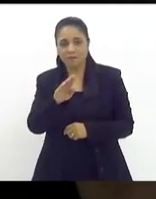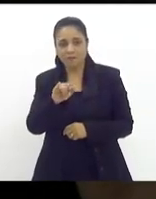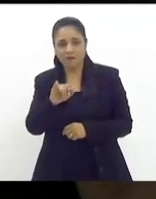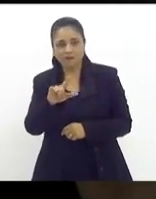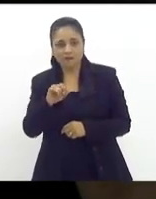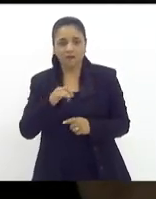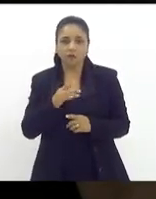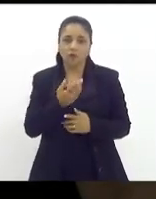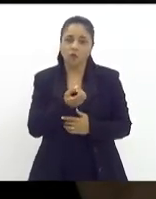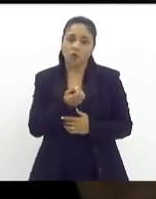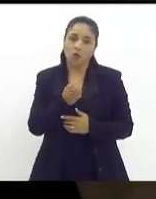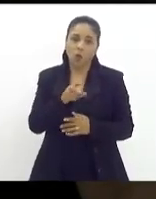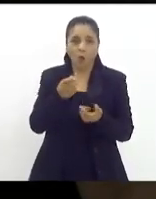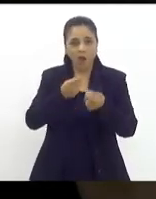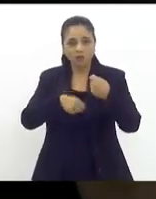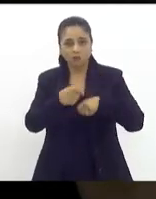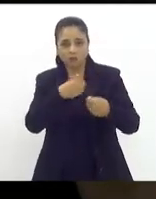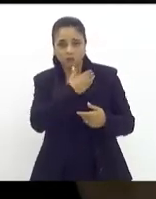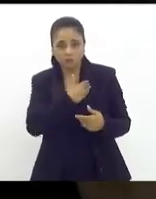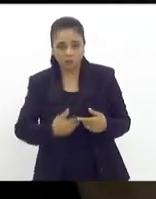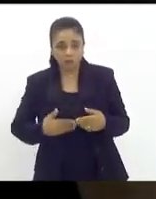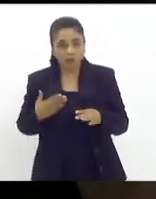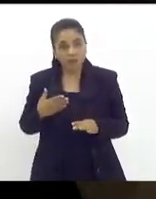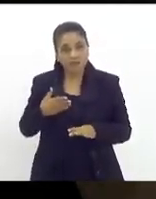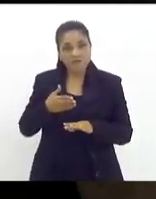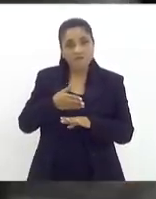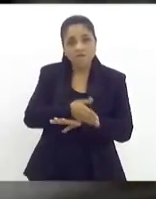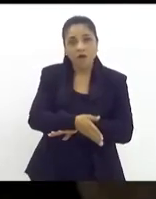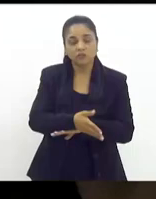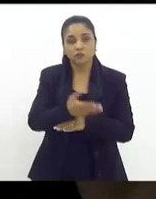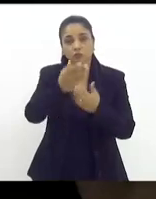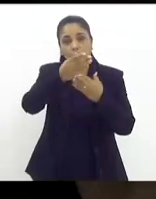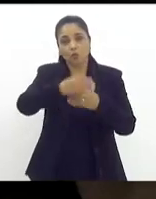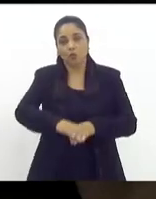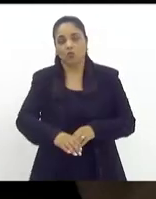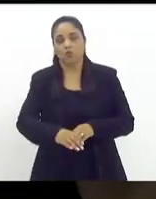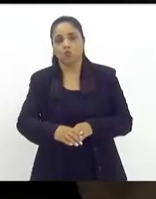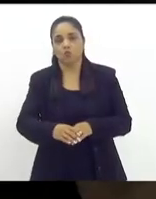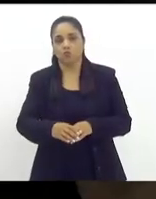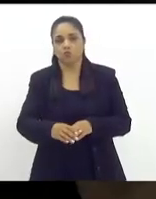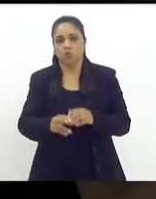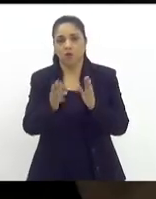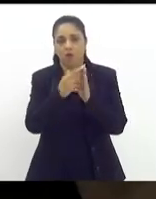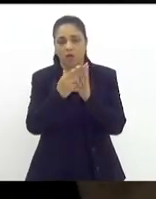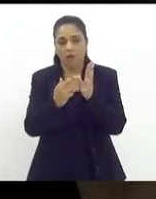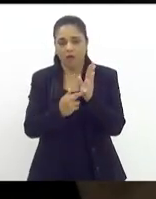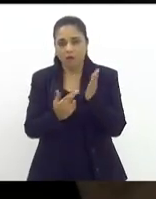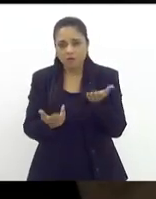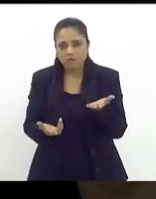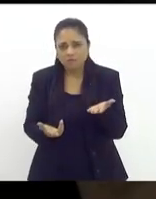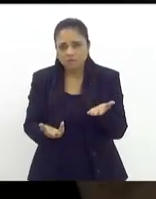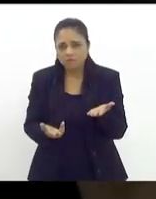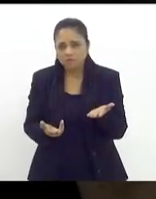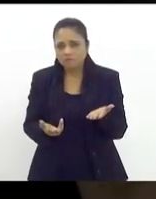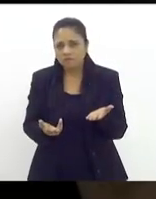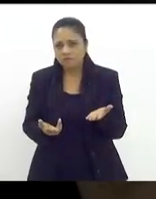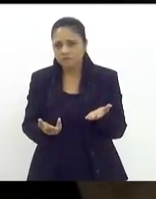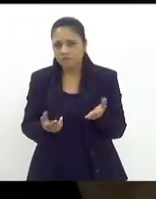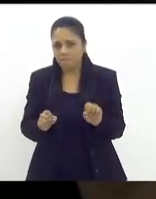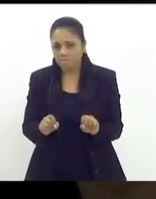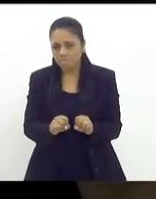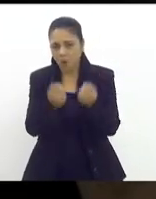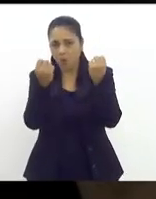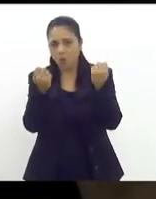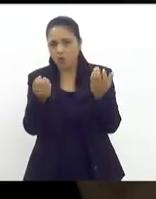está invadindo a competência do concurso público. E, além do mais,